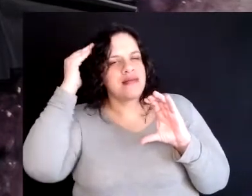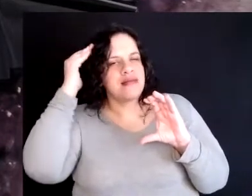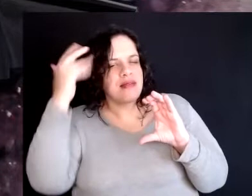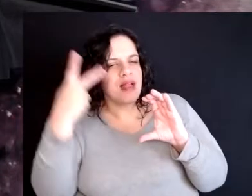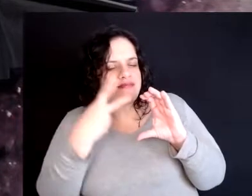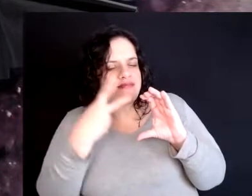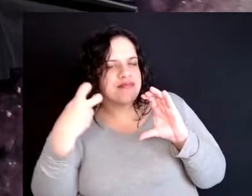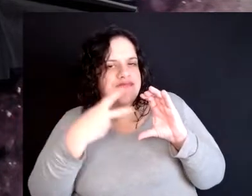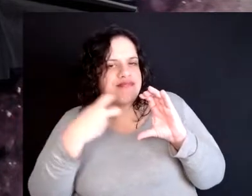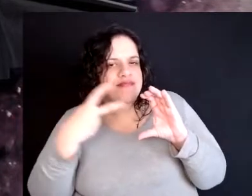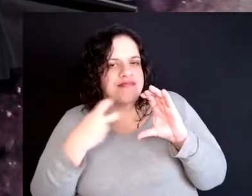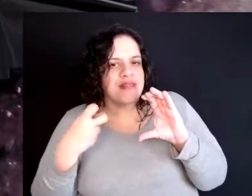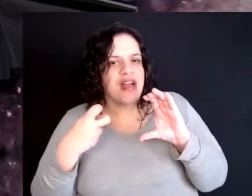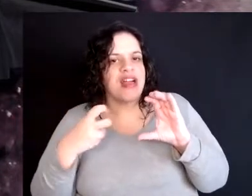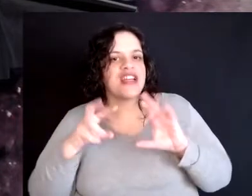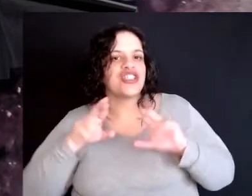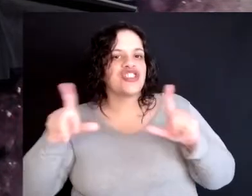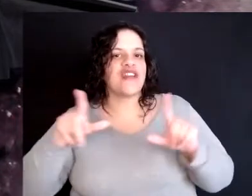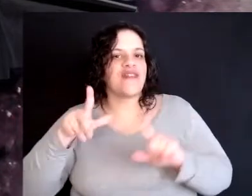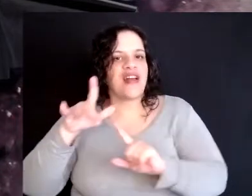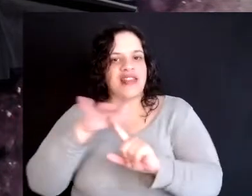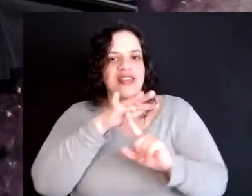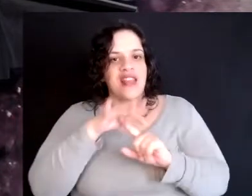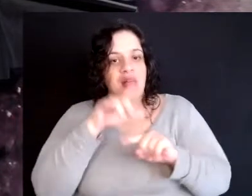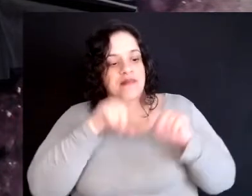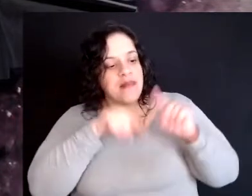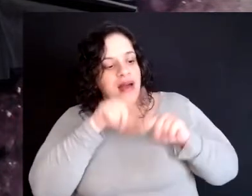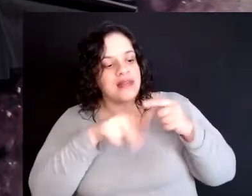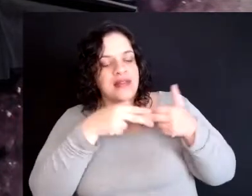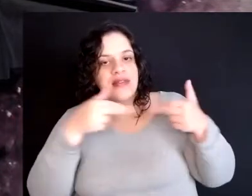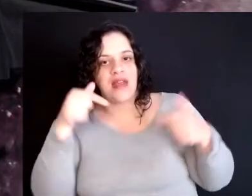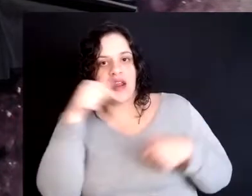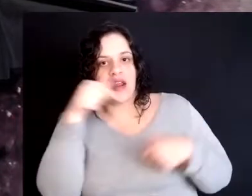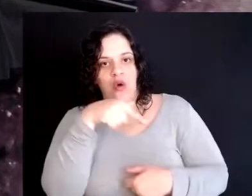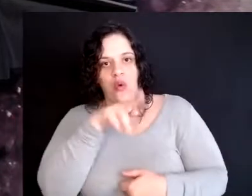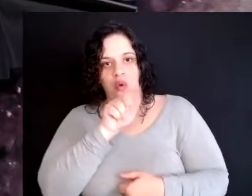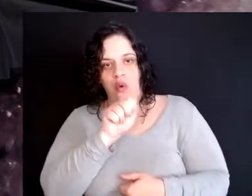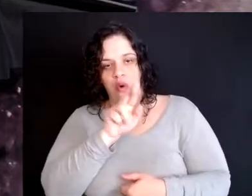entender a diferença da natureza entre o quartzo,